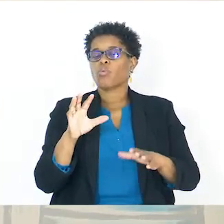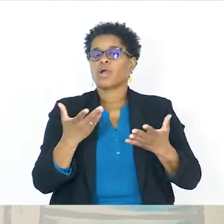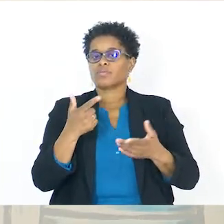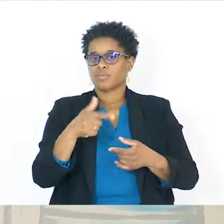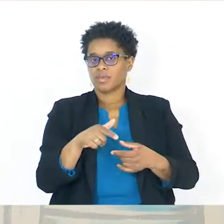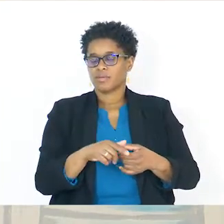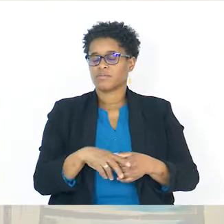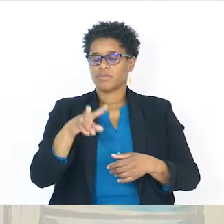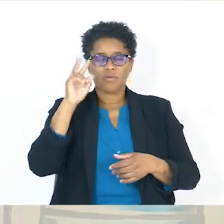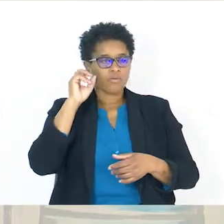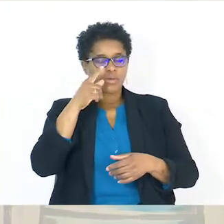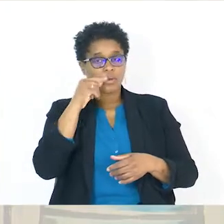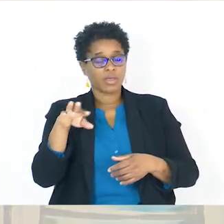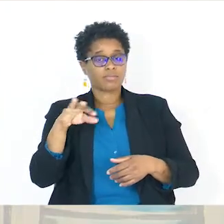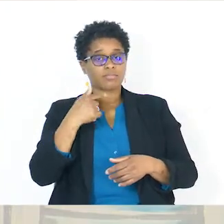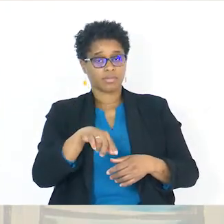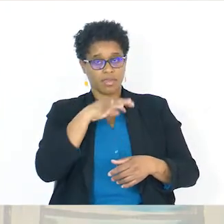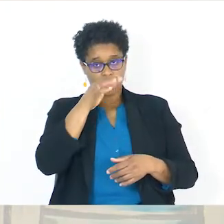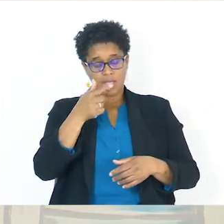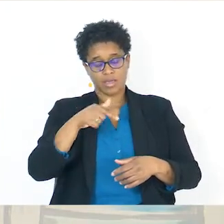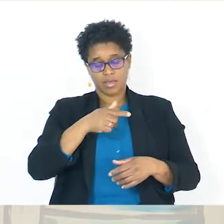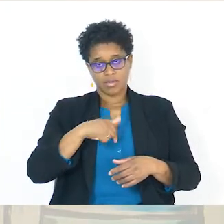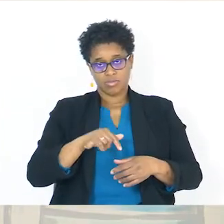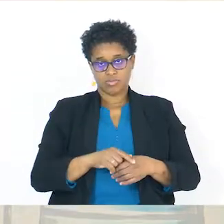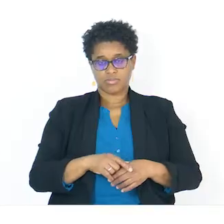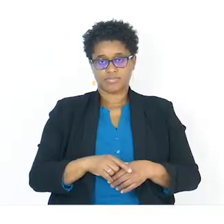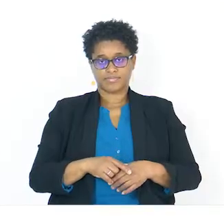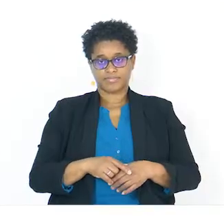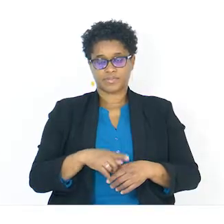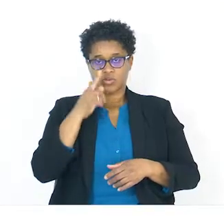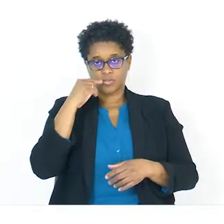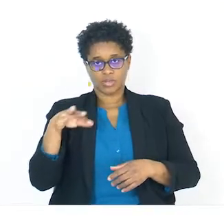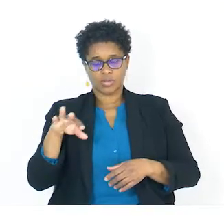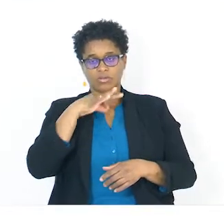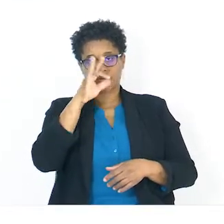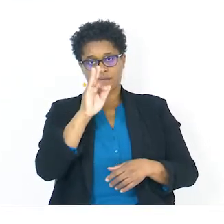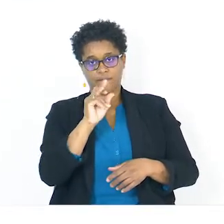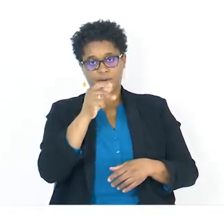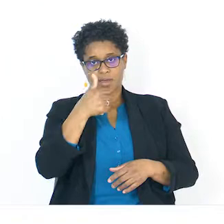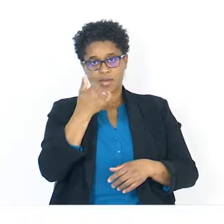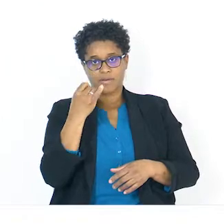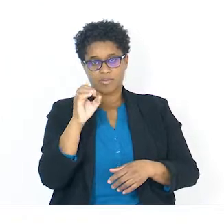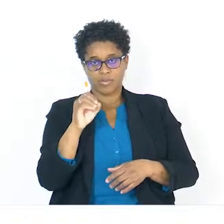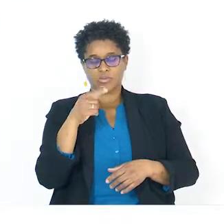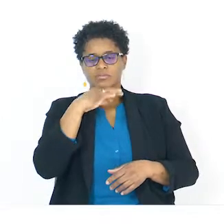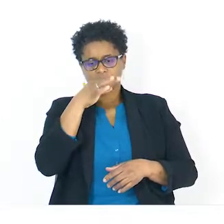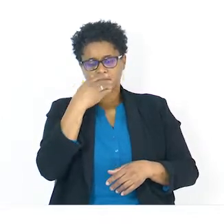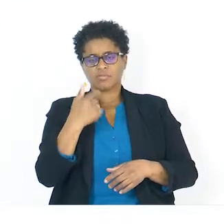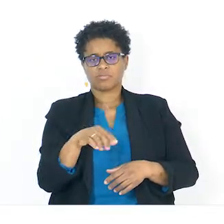Fábio quantos tem? Vamos ouvir o que ele tem a nos dizer. O menino Fábio disse que